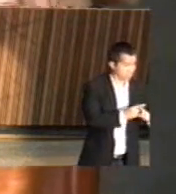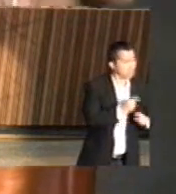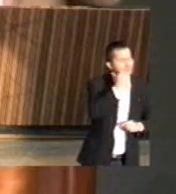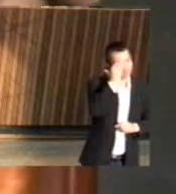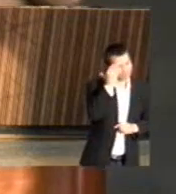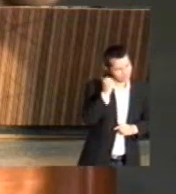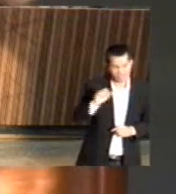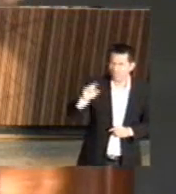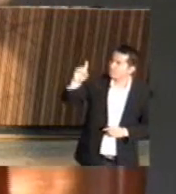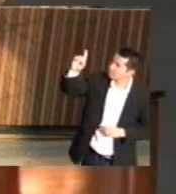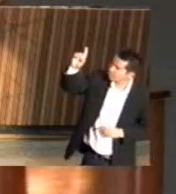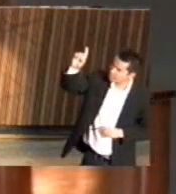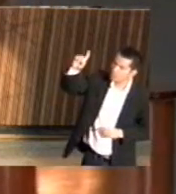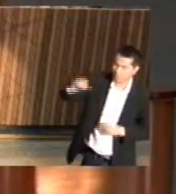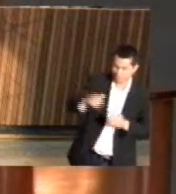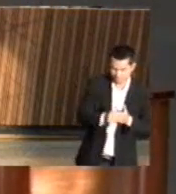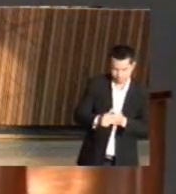direitos,